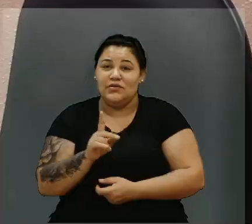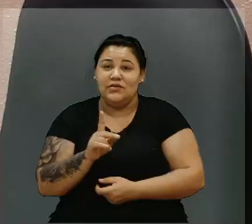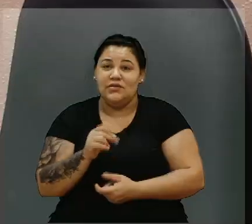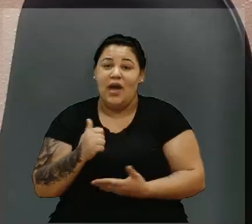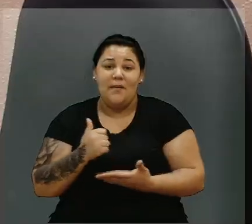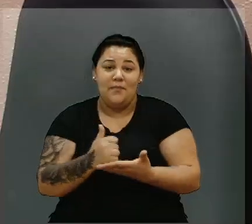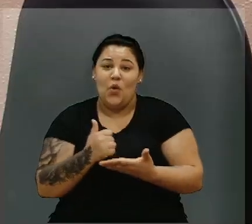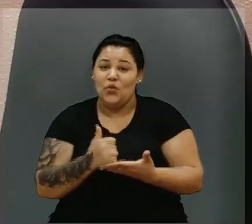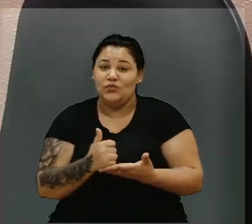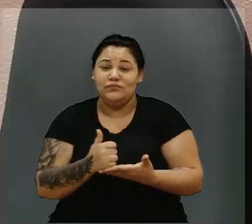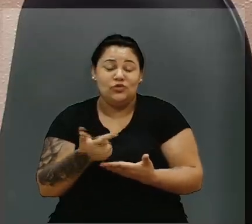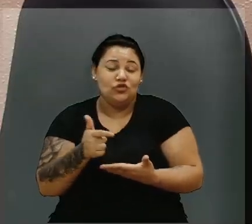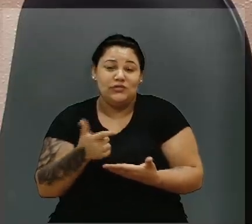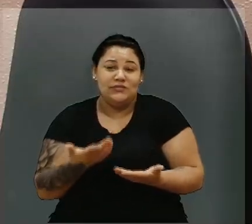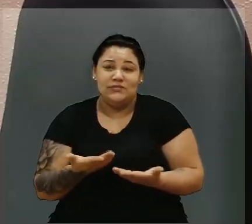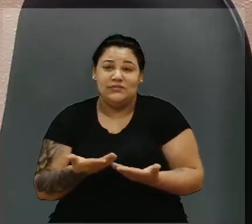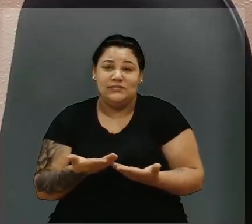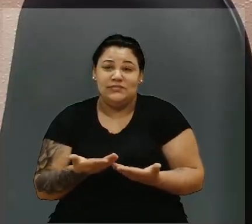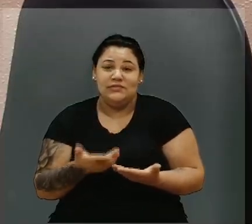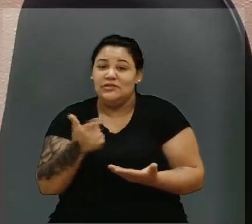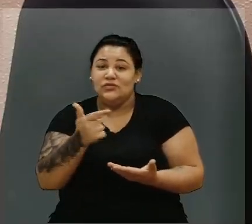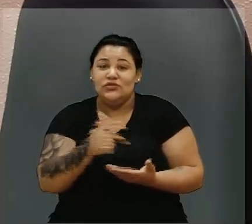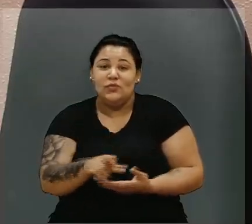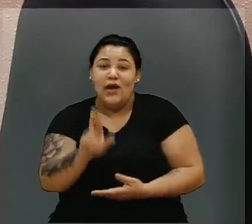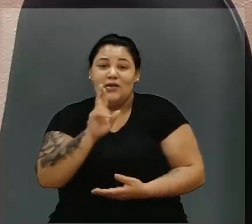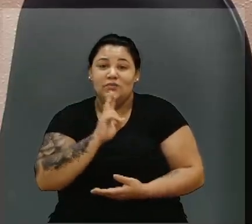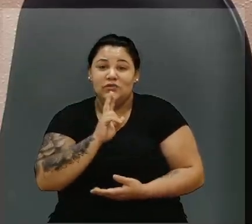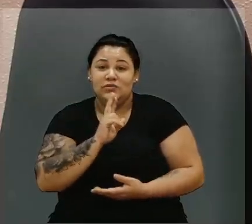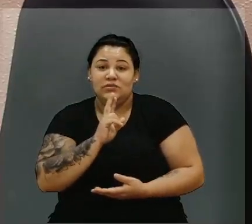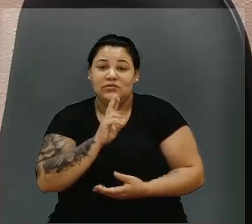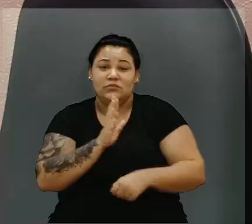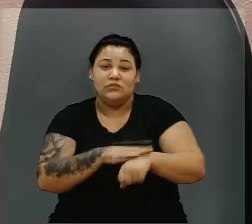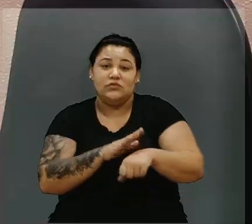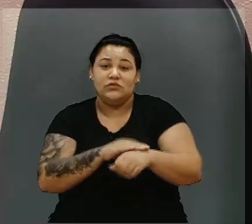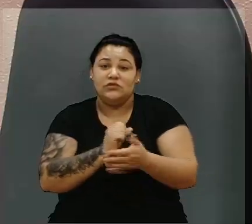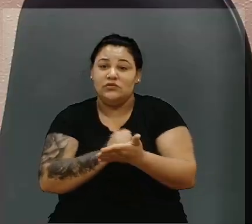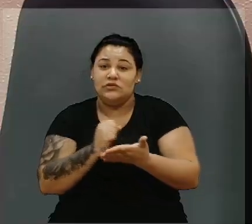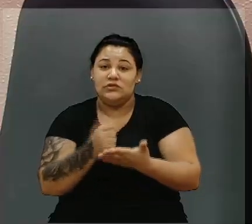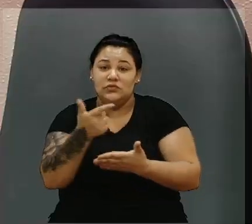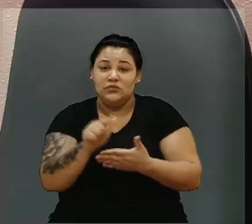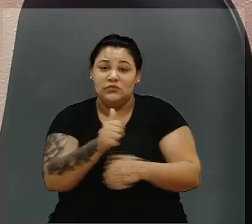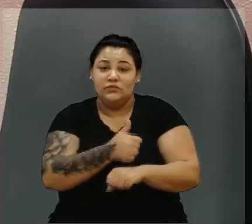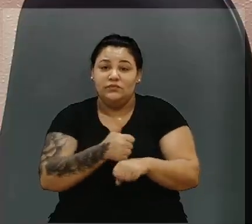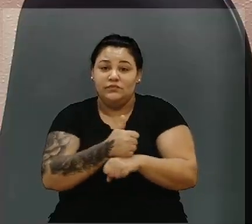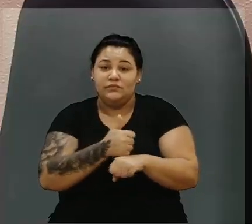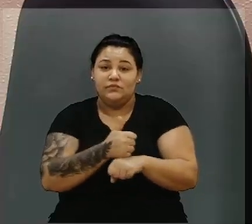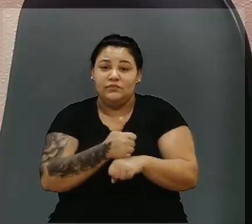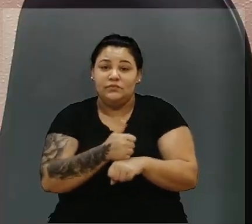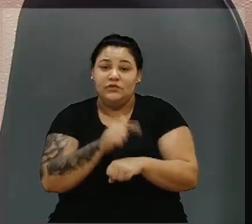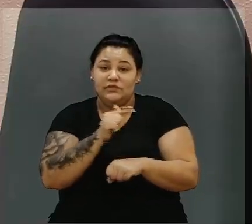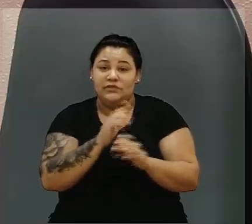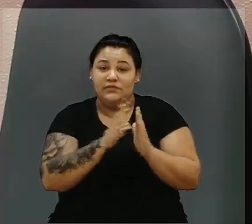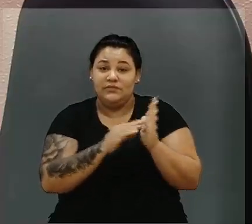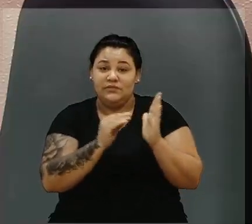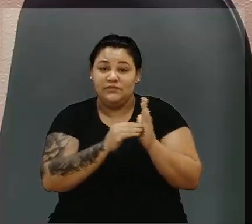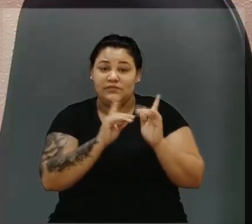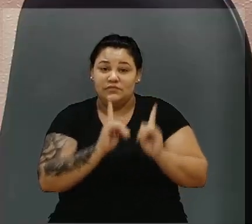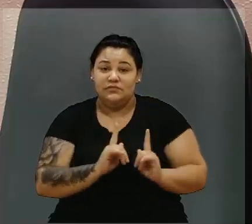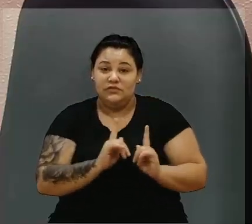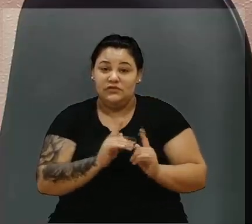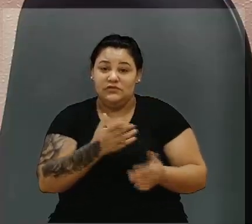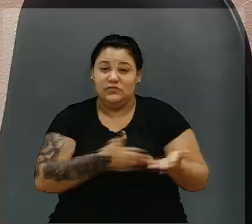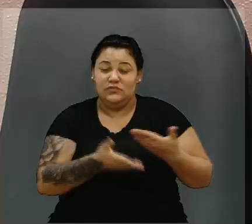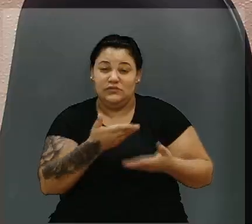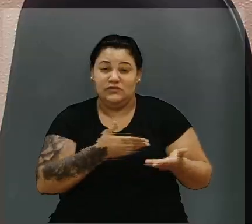e aí não se tinha um retorno de quando iria ser contratado outra. Né? Então, esse modelo de gestão compartilhada, se é um